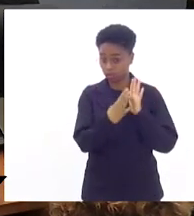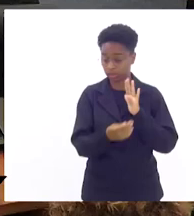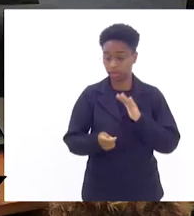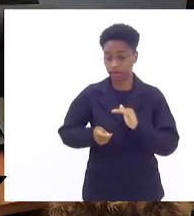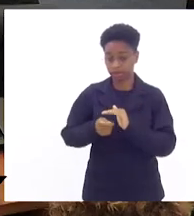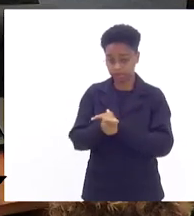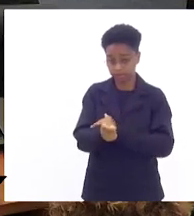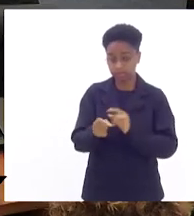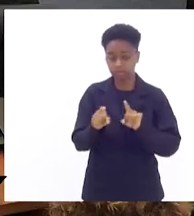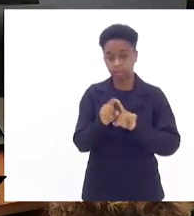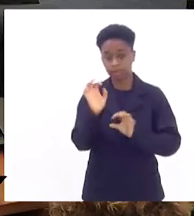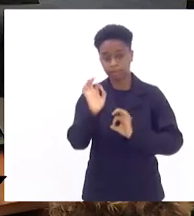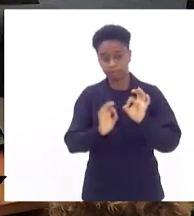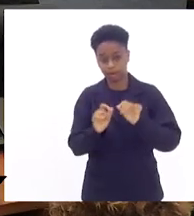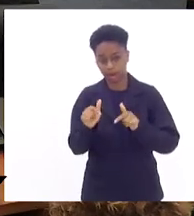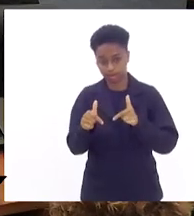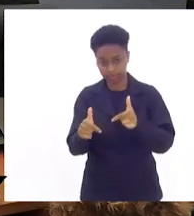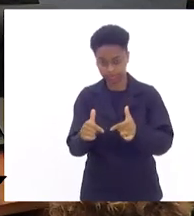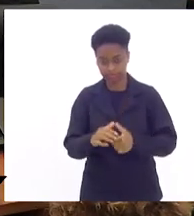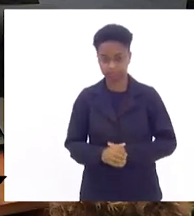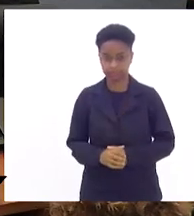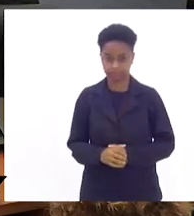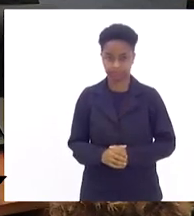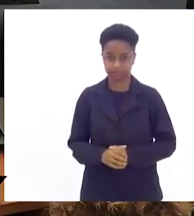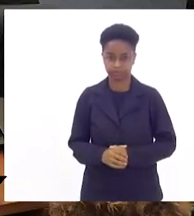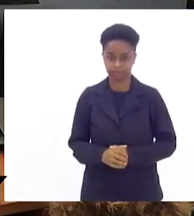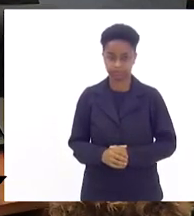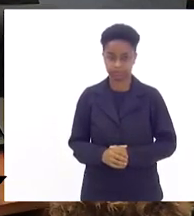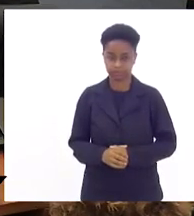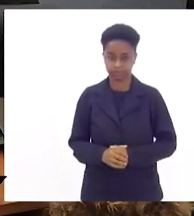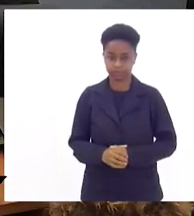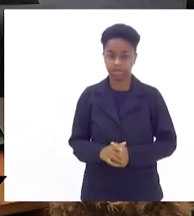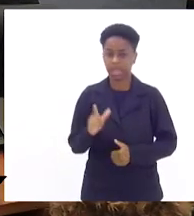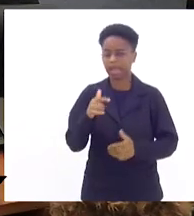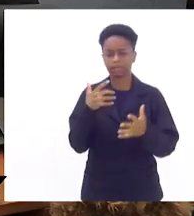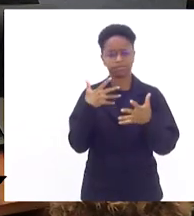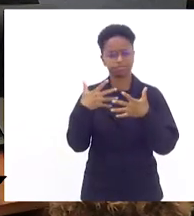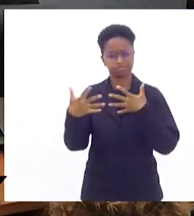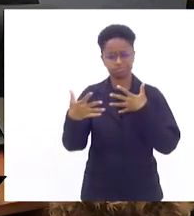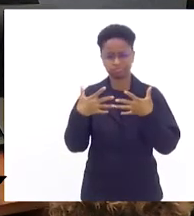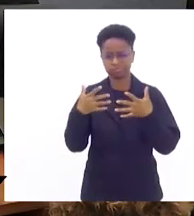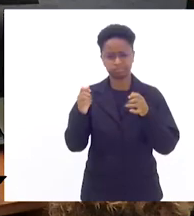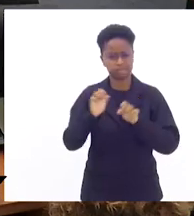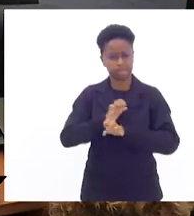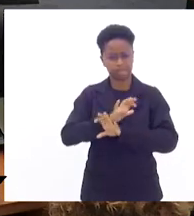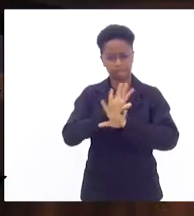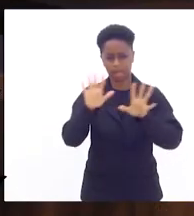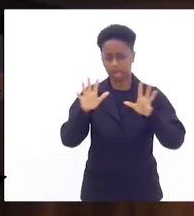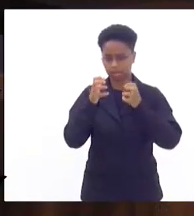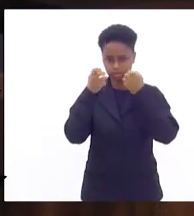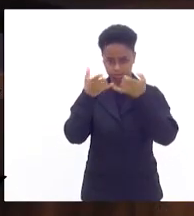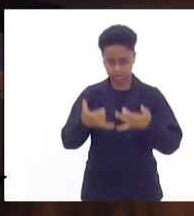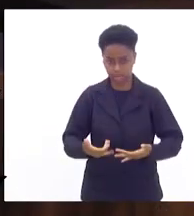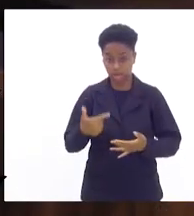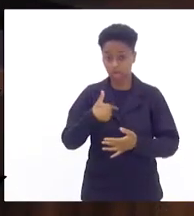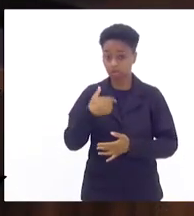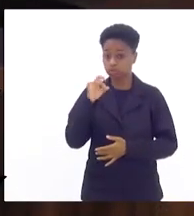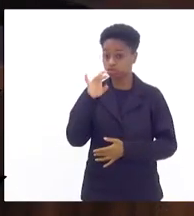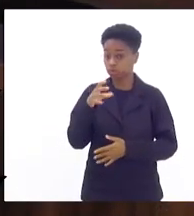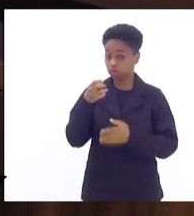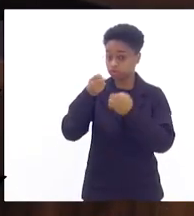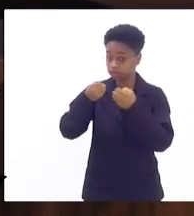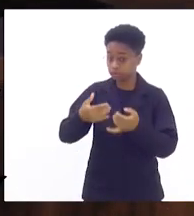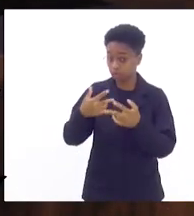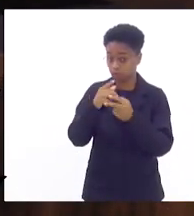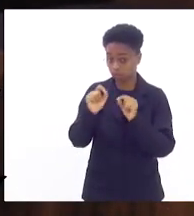investimento, planos de ação e tudo mais. Isso é público e transparente, deputado. Vamos só ressaltar o seguinte, a